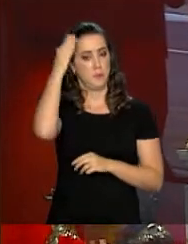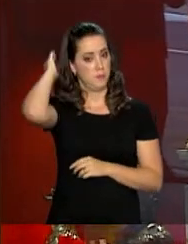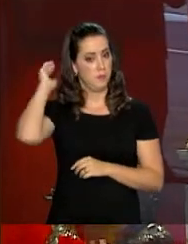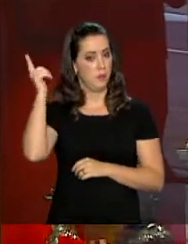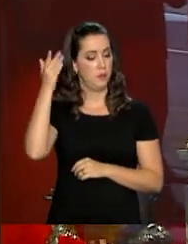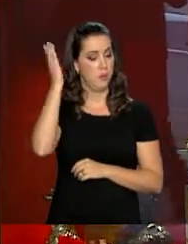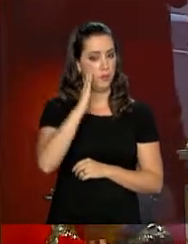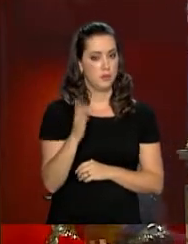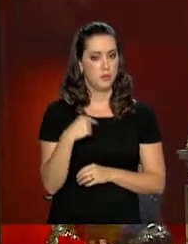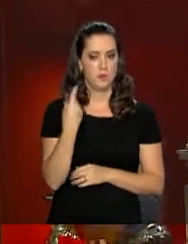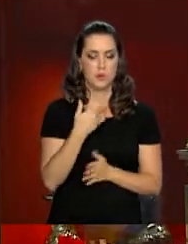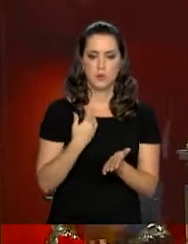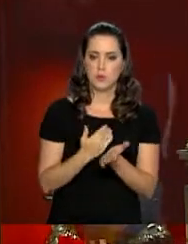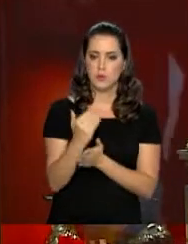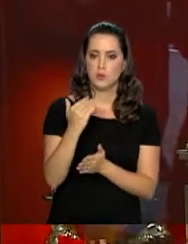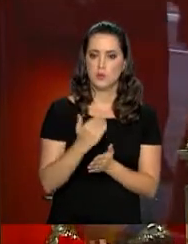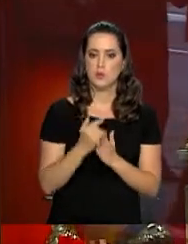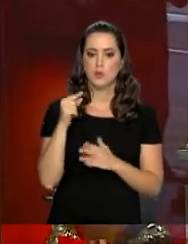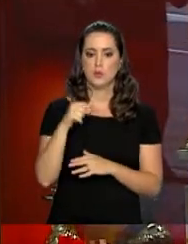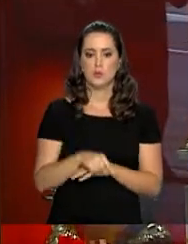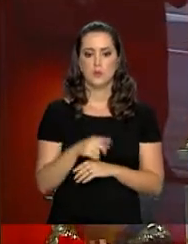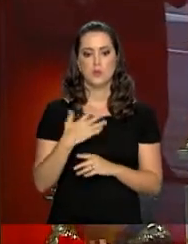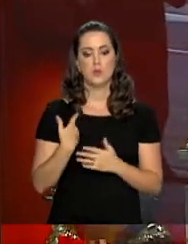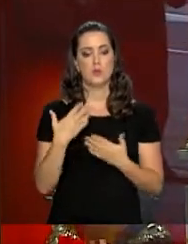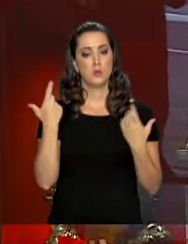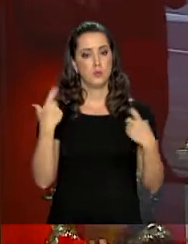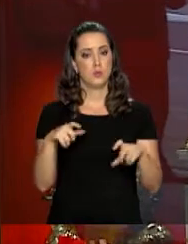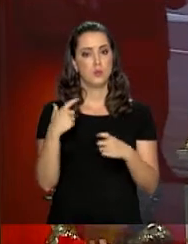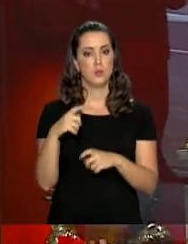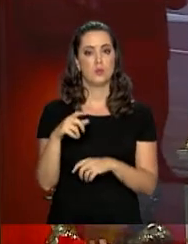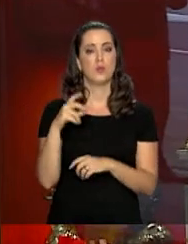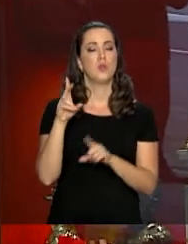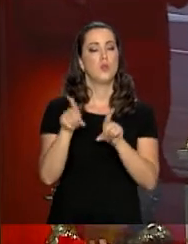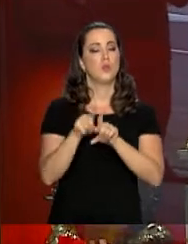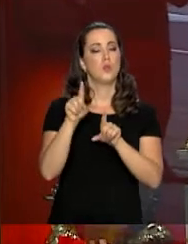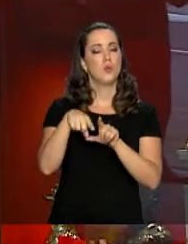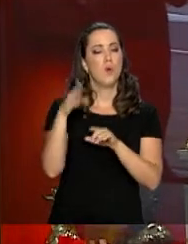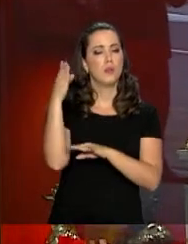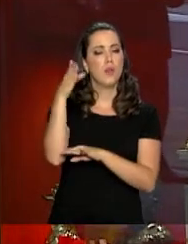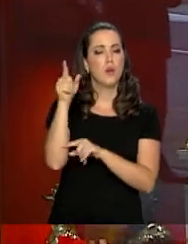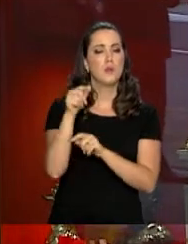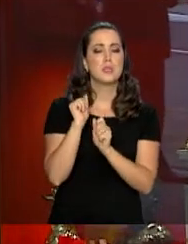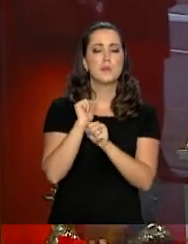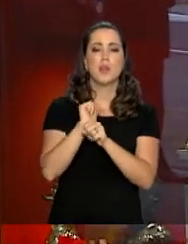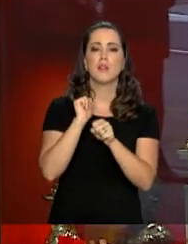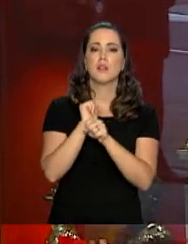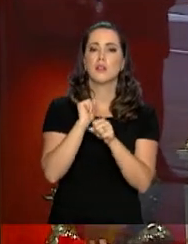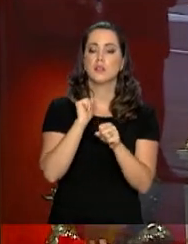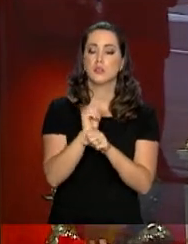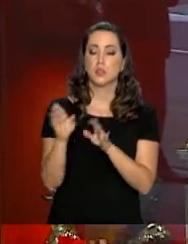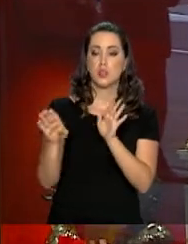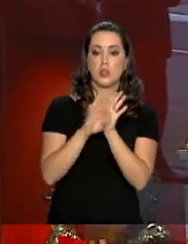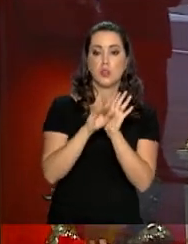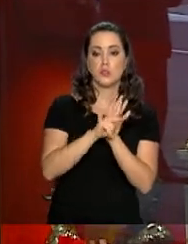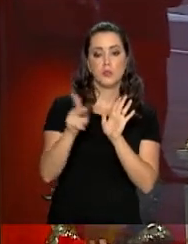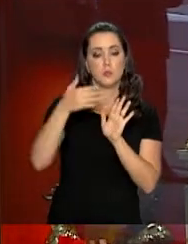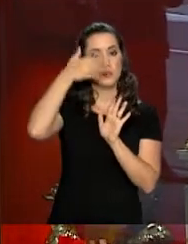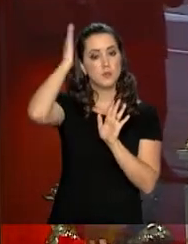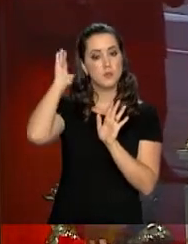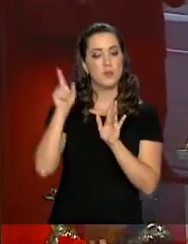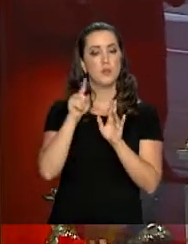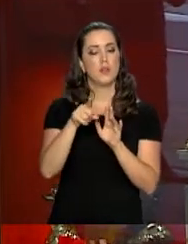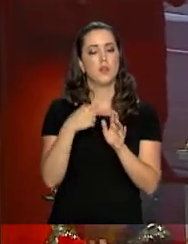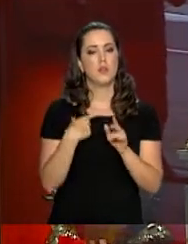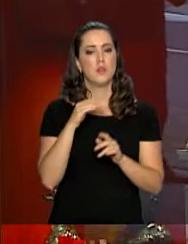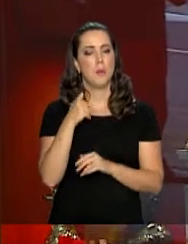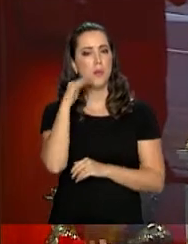Brasil. Nós continuamos por aqui no Hotel Alvear, em Buenos Aires, aguardando a chegada do presidente Michel Temer, e